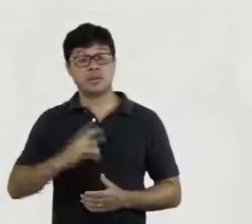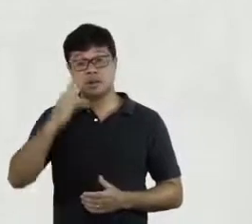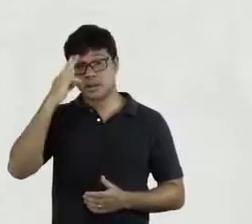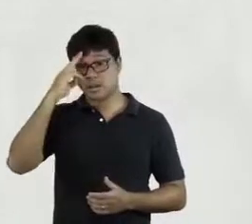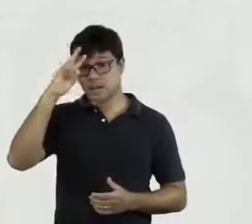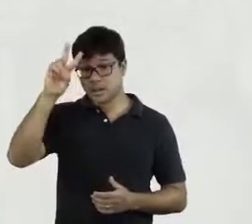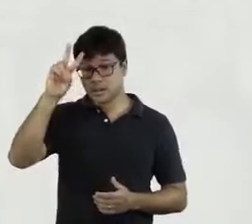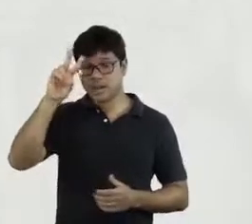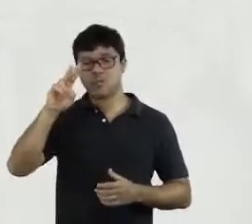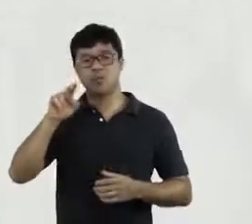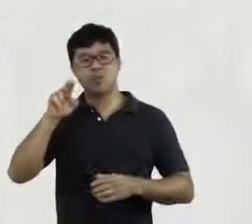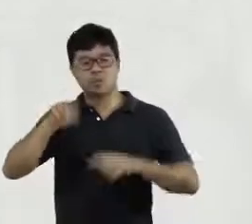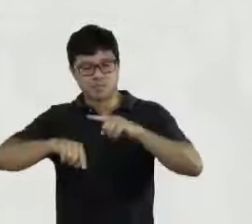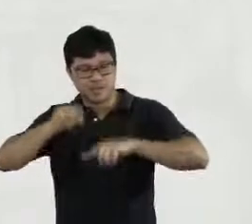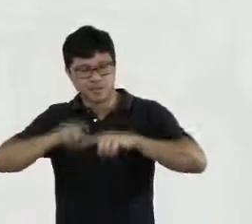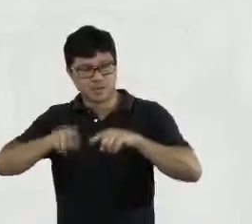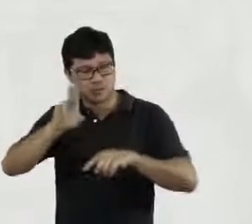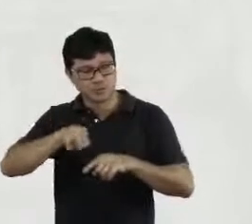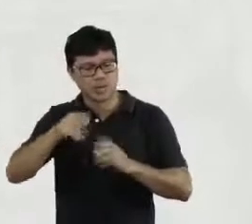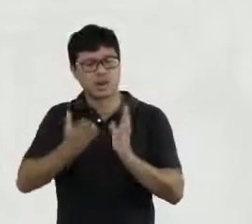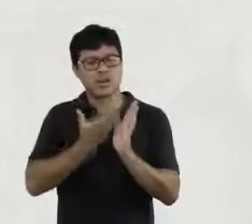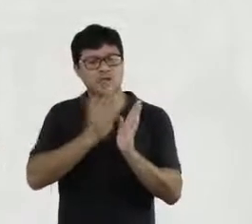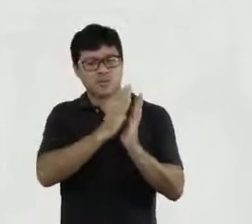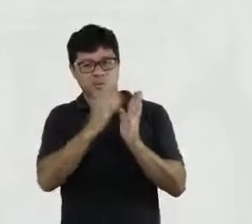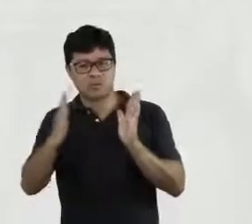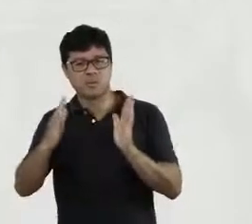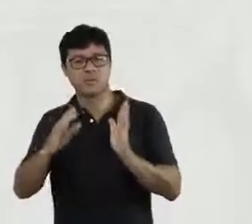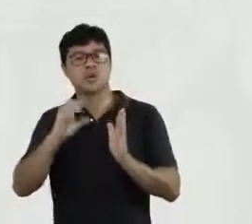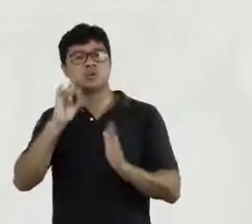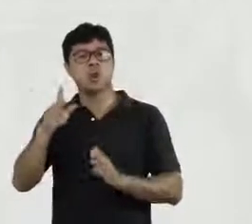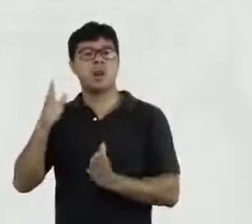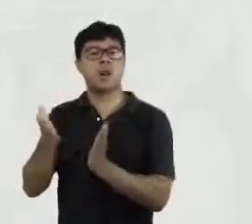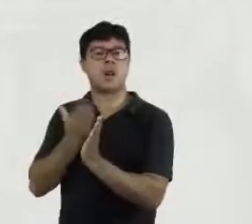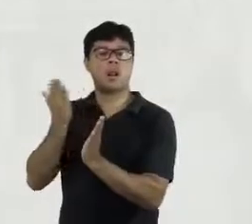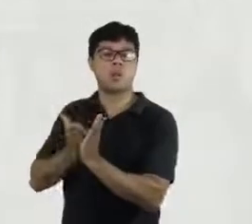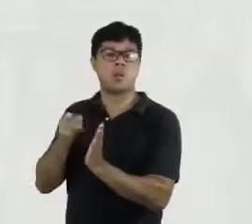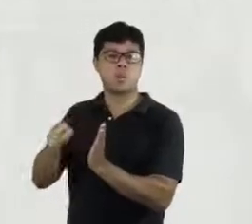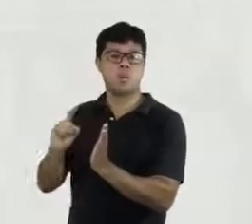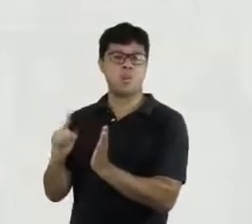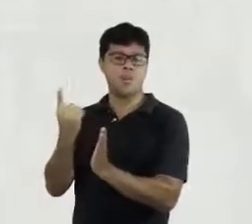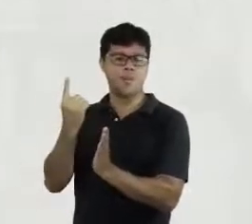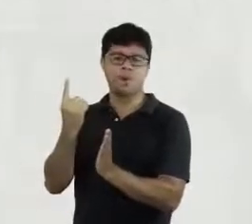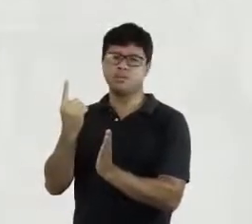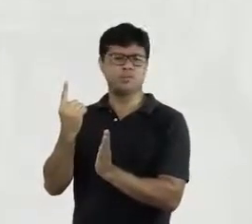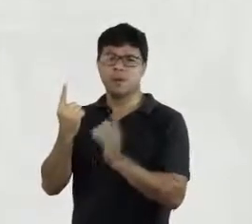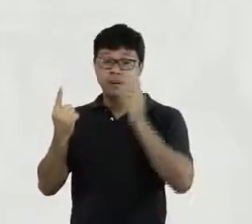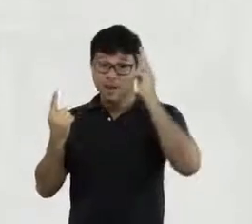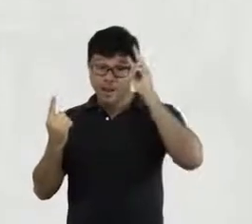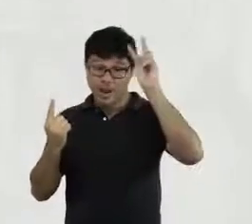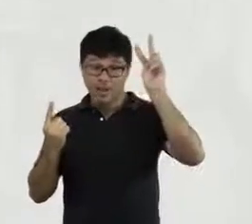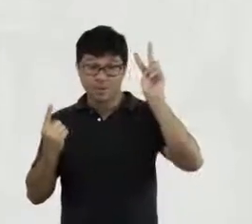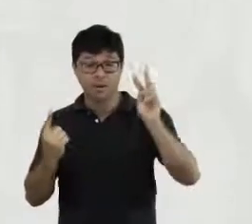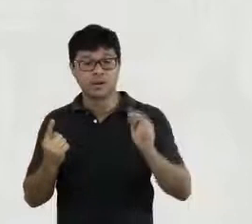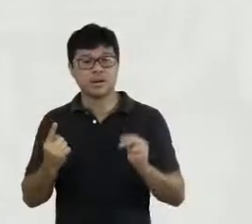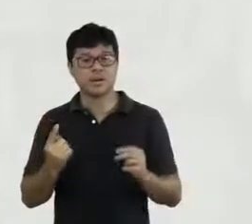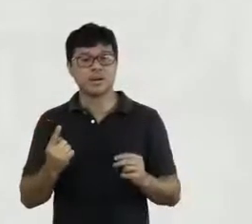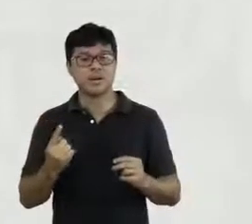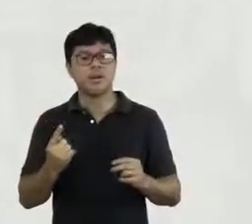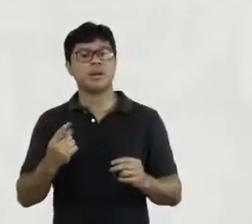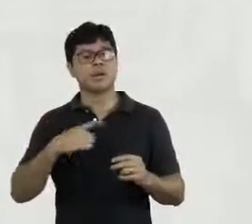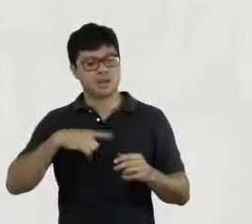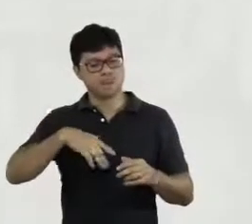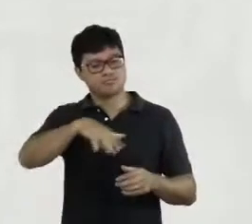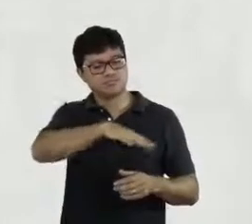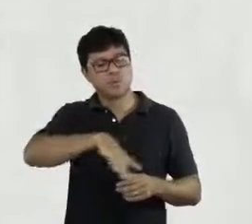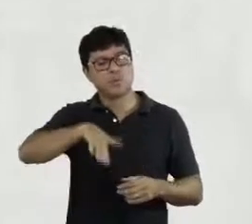Lembrando que o material utilizado para as bibliografias não são somente os livros. Lembremos que os primeiros diretórios